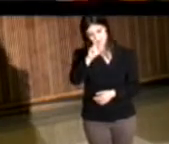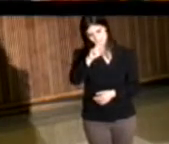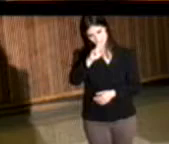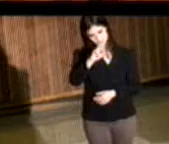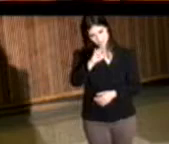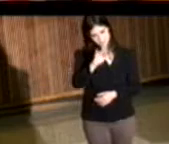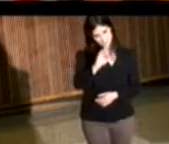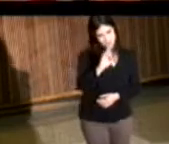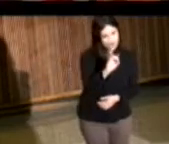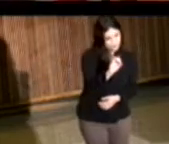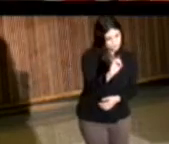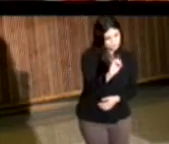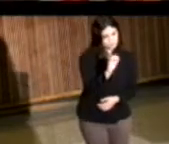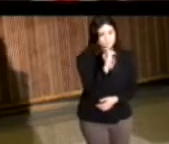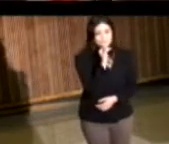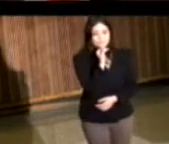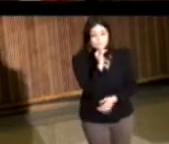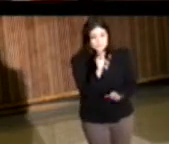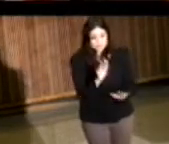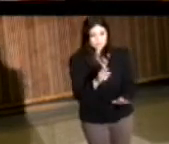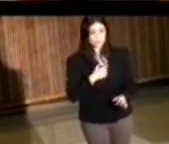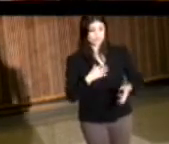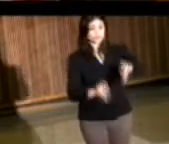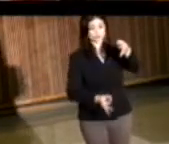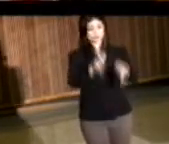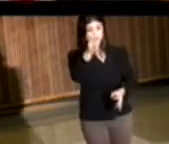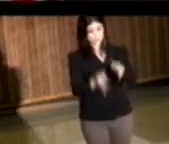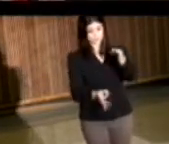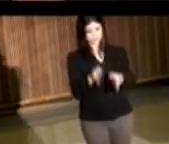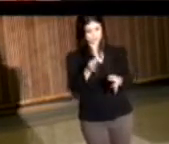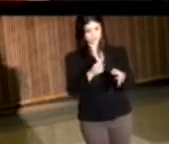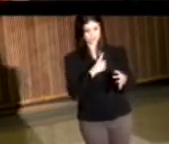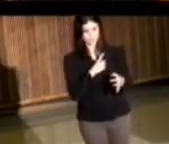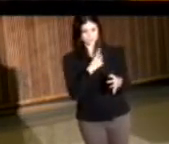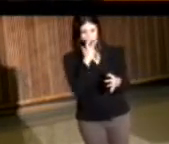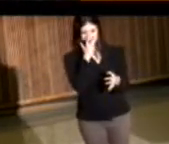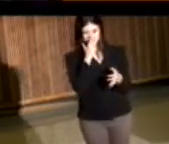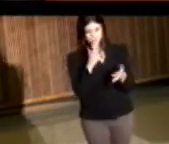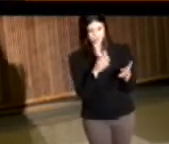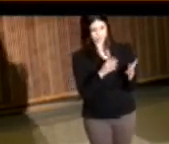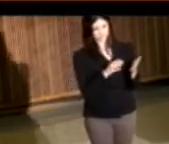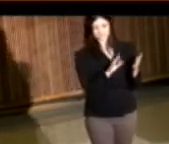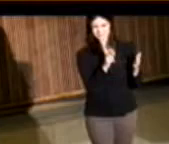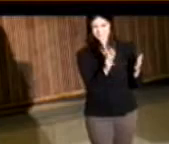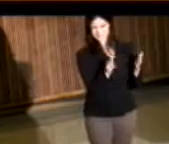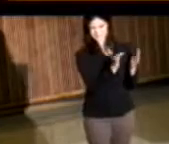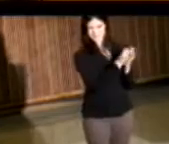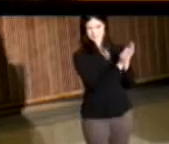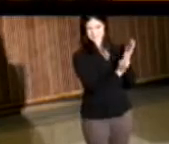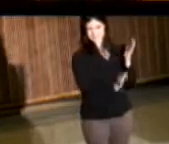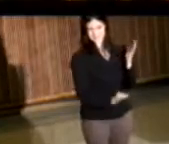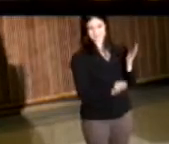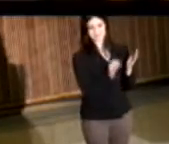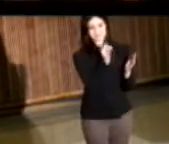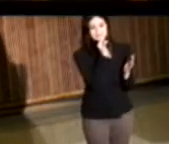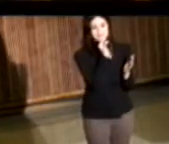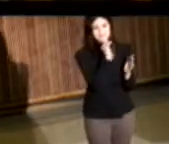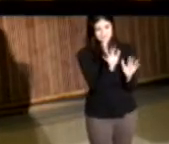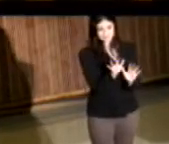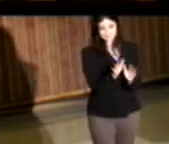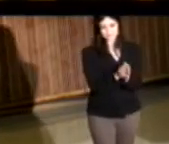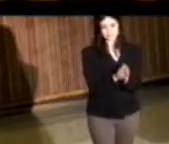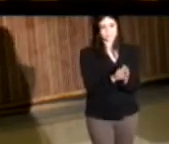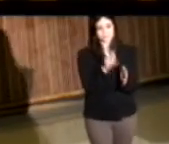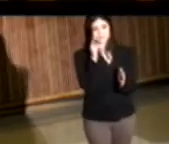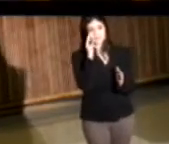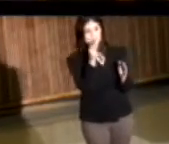valor, eu uso um critério, tá? Se eu disser, fulano é maior, a gente viu lá no